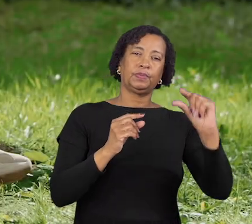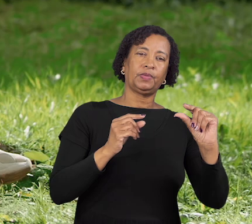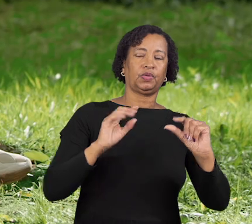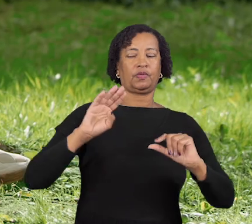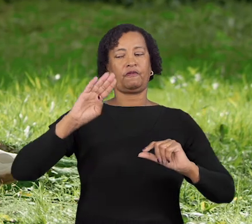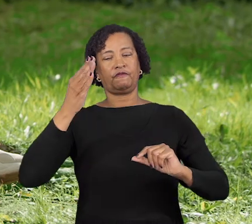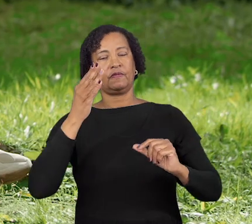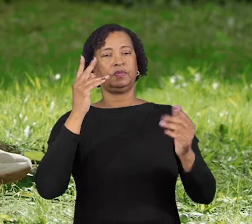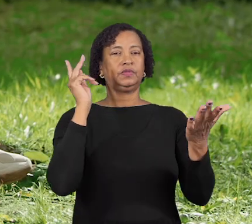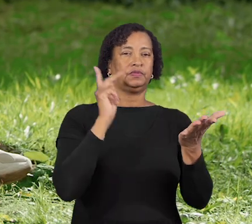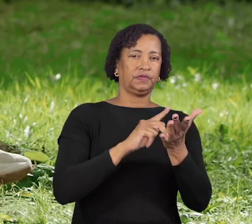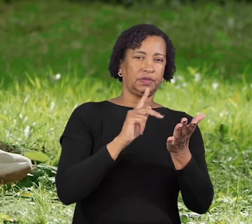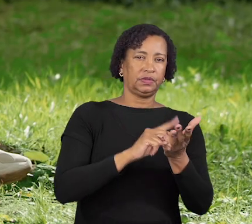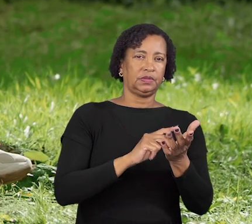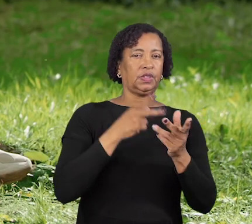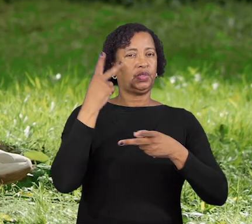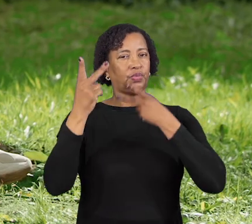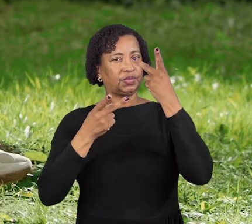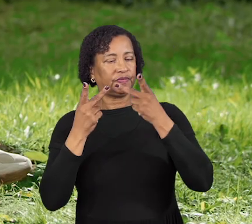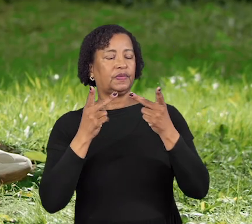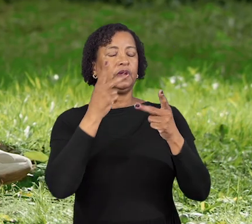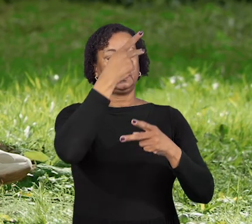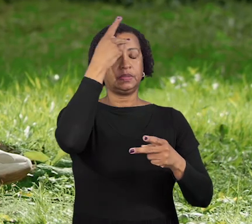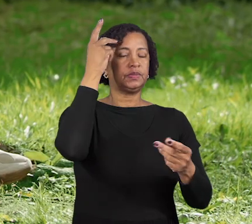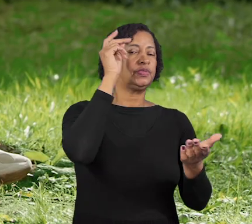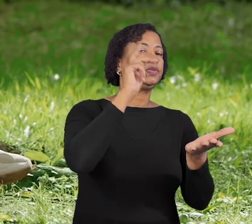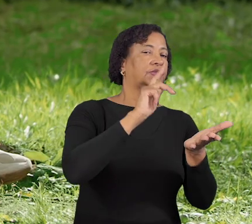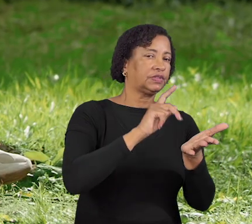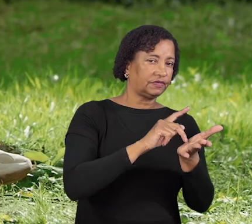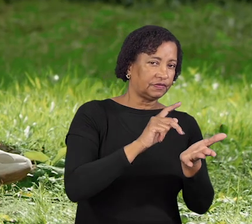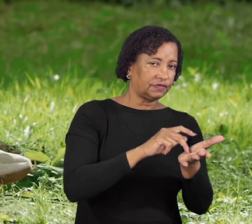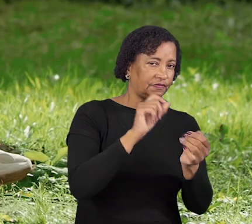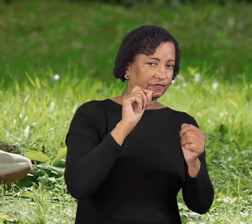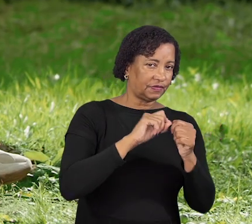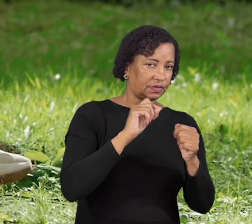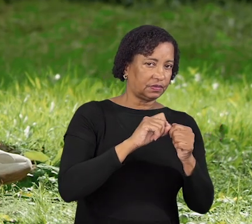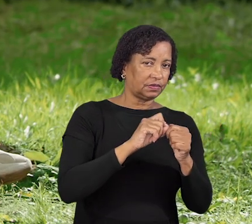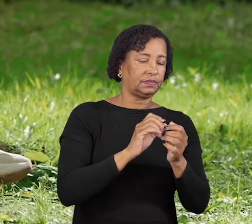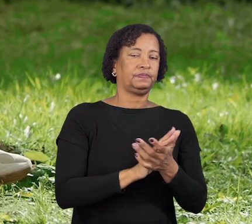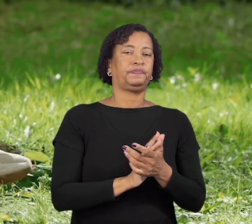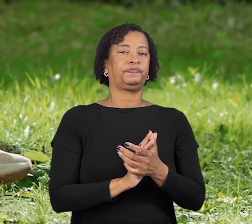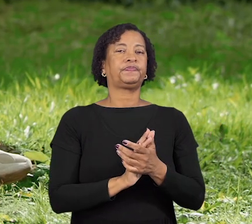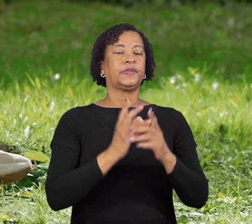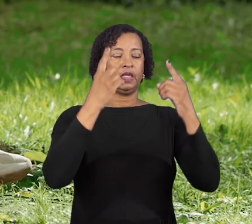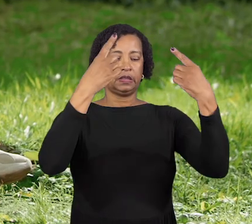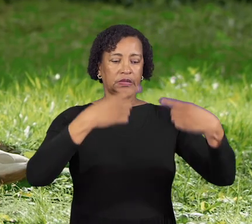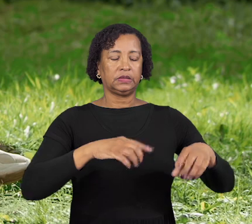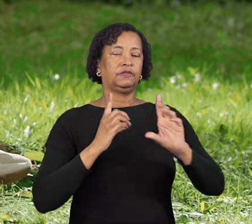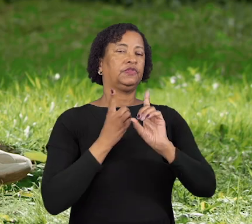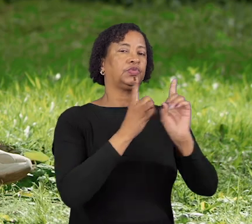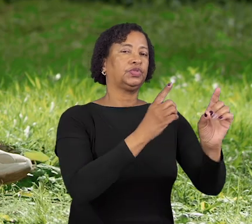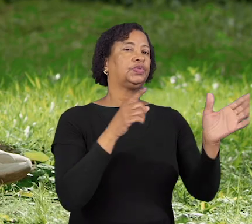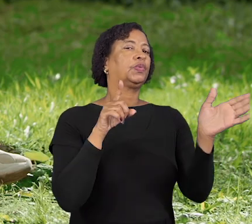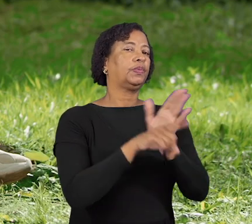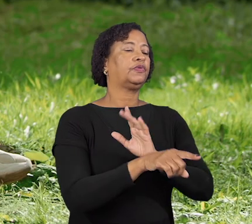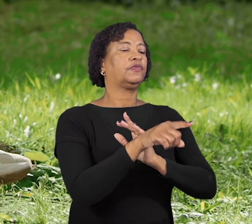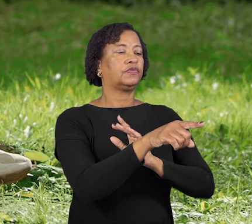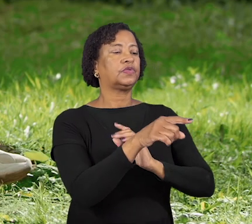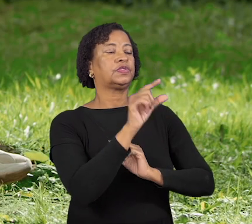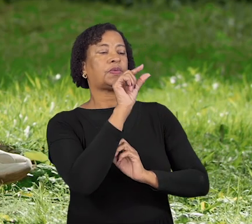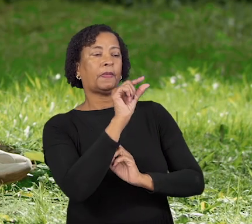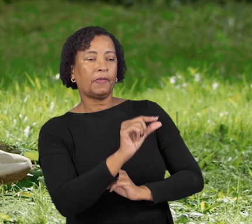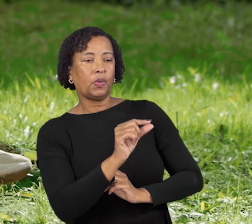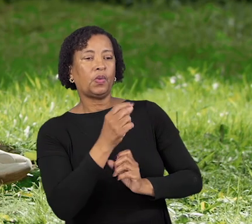ao falso e o verdadeiro, os que falam e os que fazem. Jesus desafiou seus discípulos com essas perguntas. Você faz parte